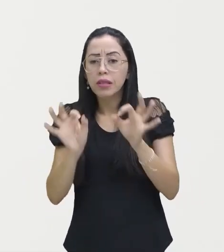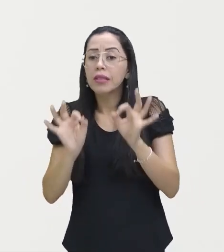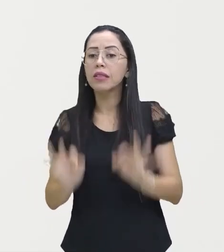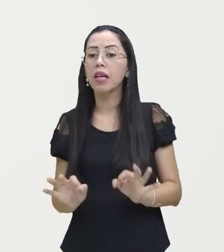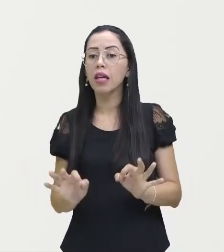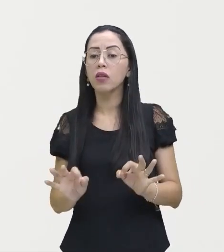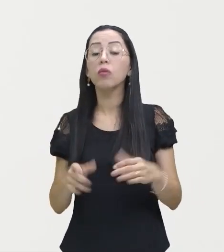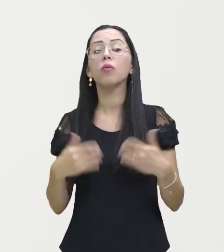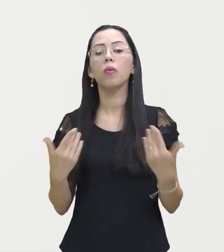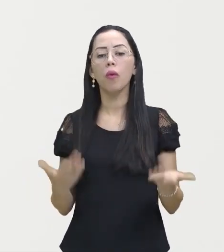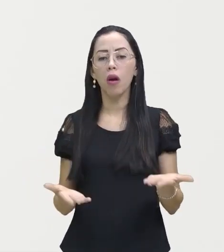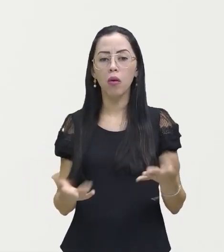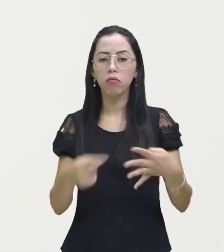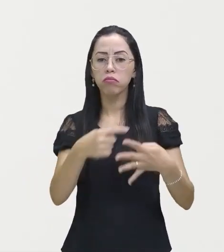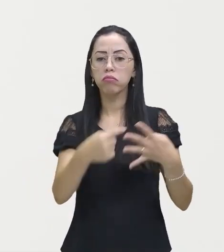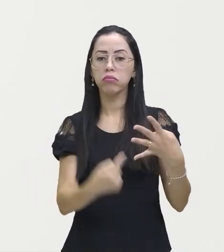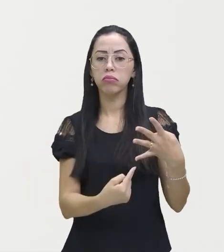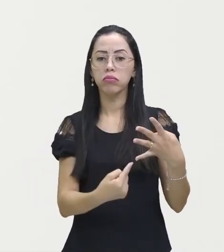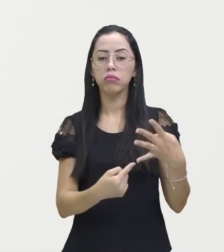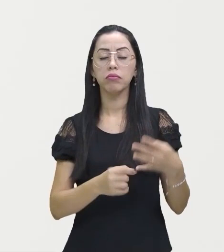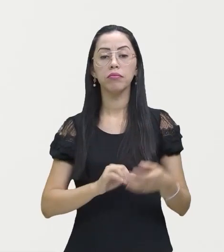da musiquinha?